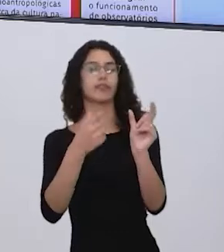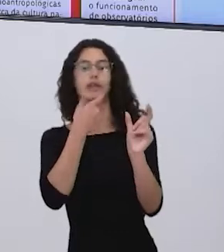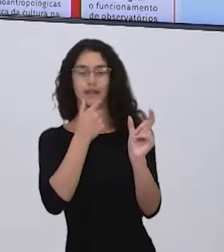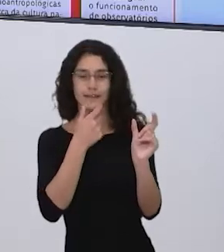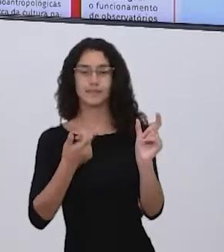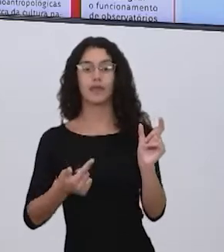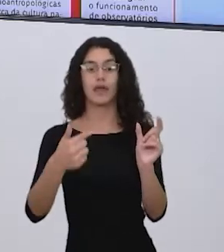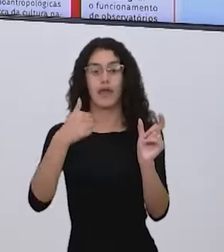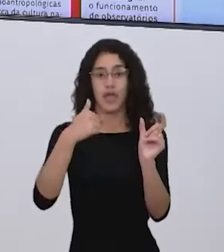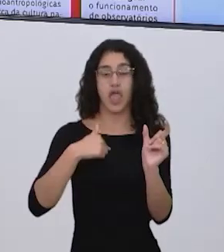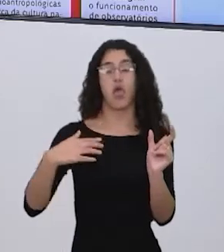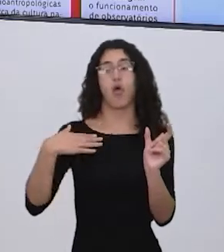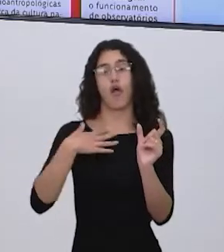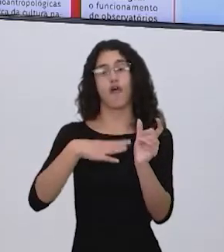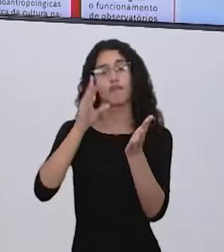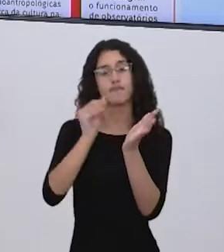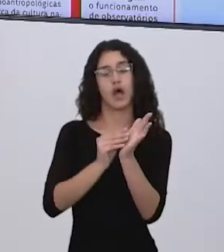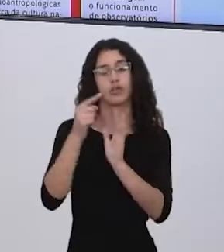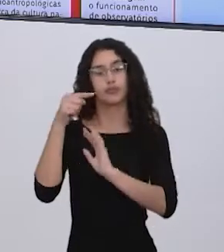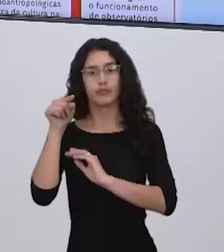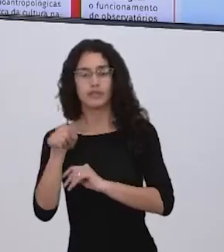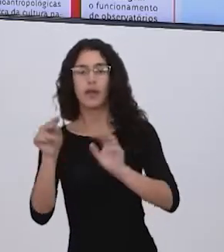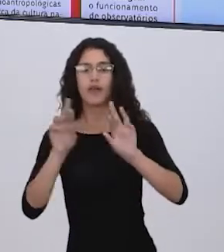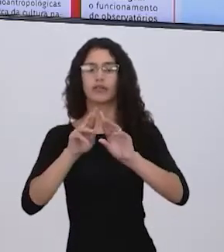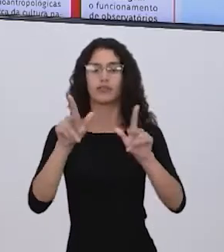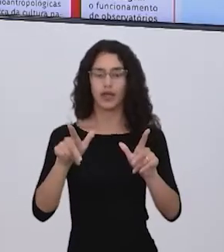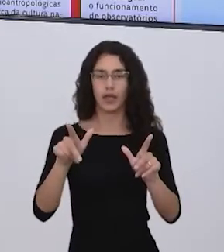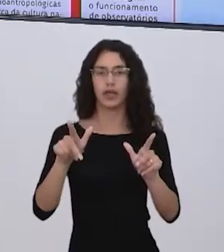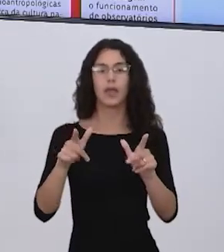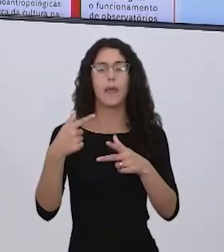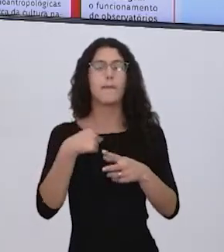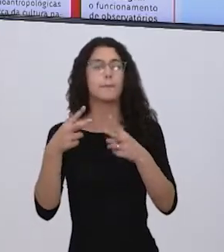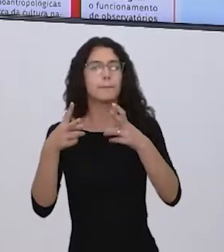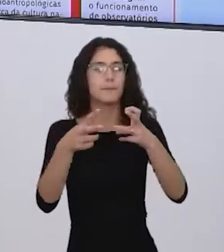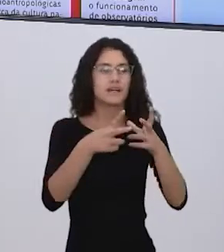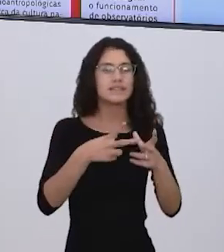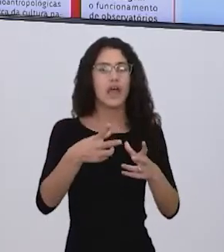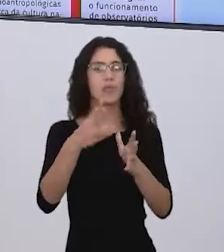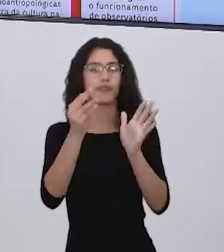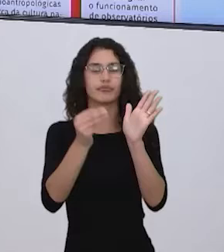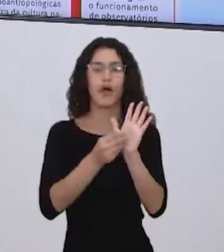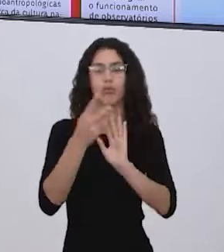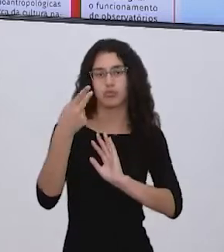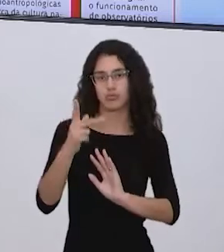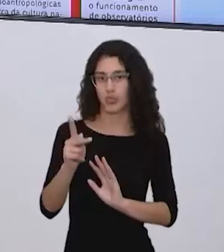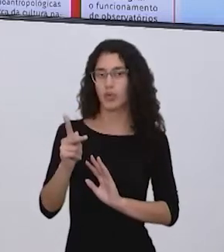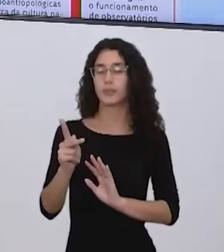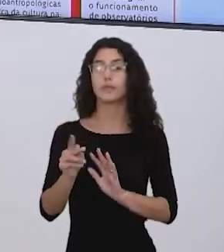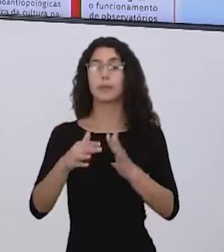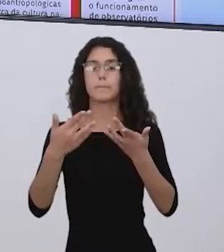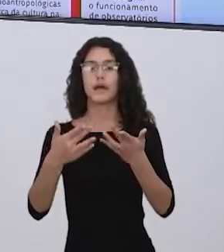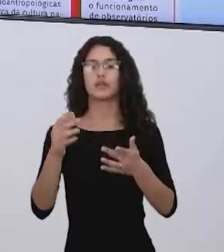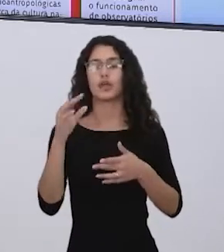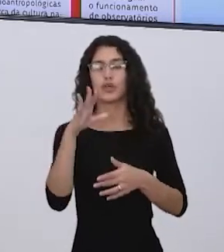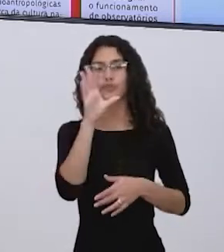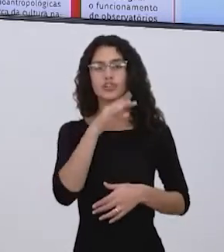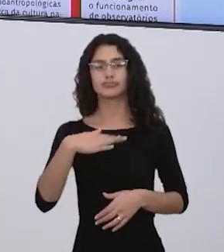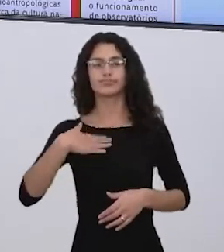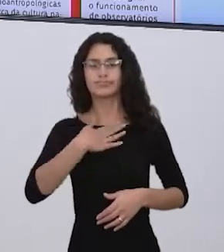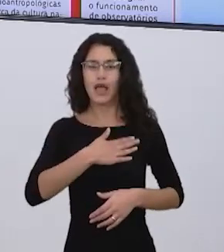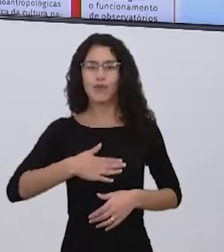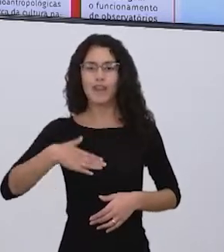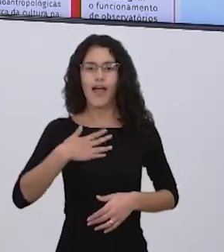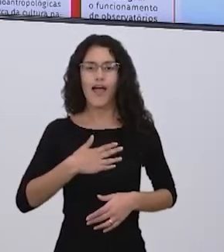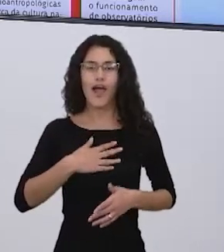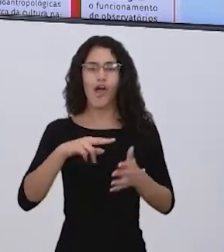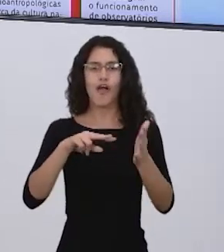tipo, eu sinto a sua falta, eu sinto a sua ausência, eu percebo a sua ausência. Mas quando a gente fala de saudade, a